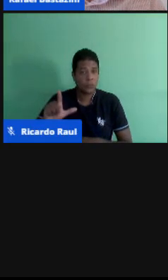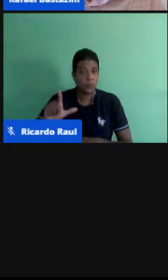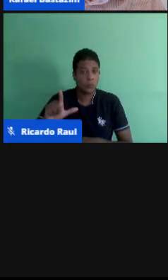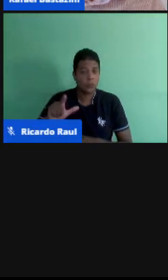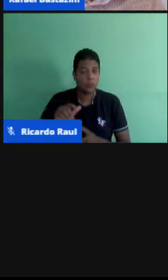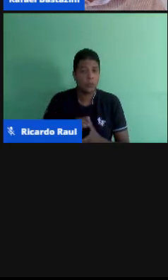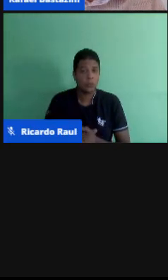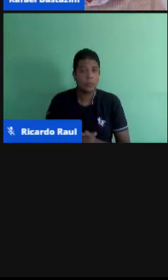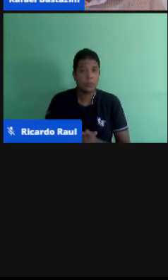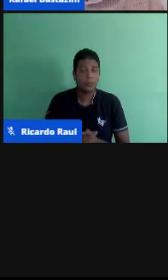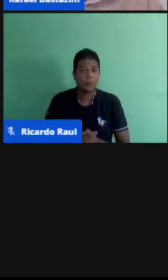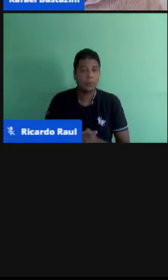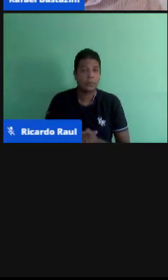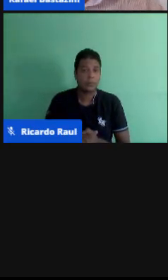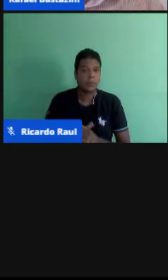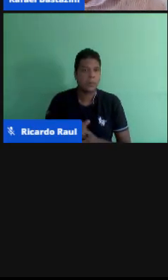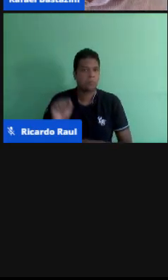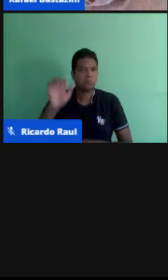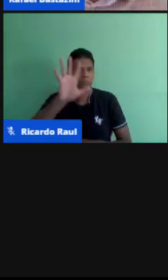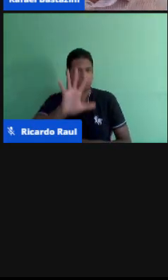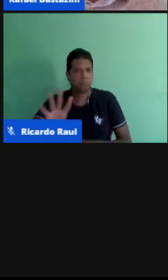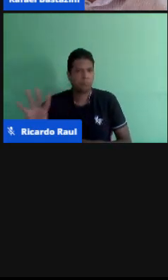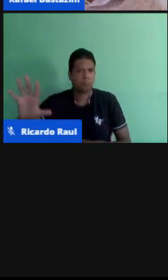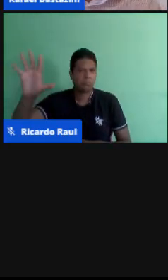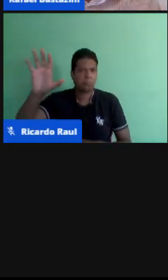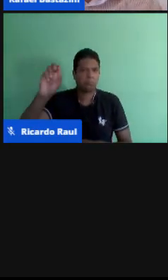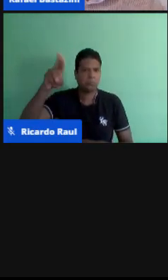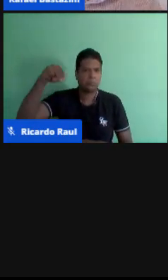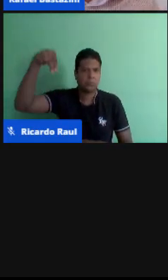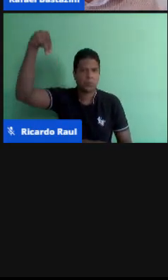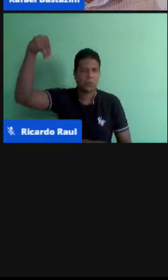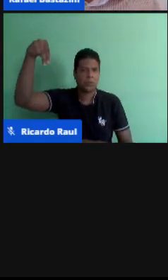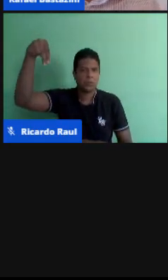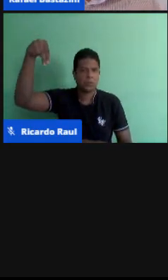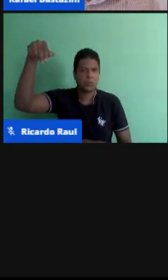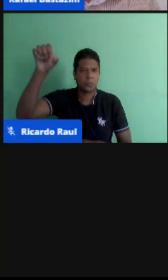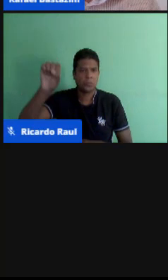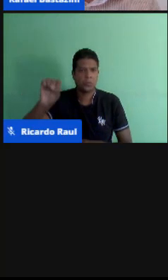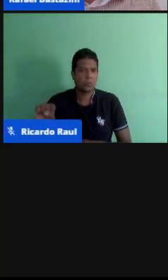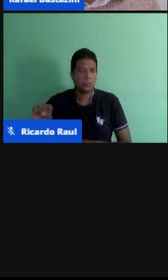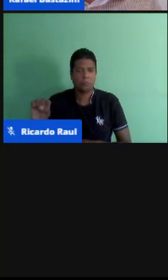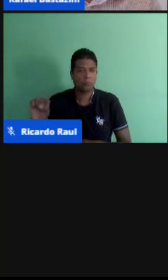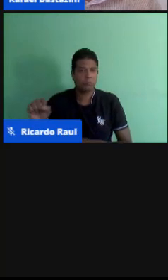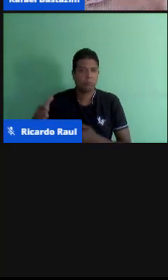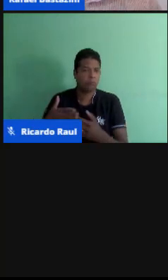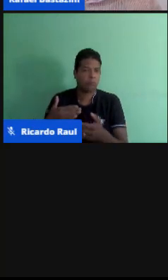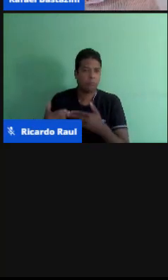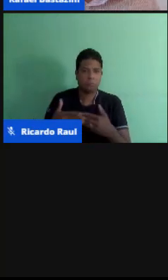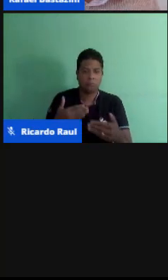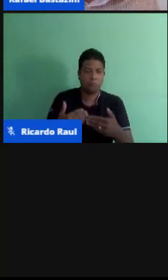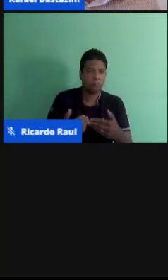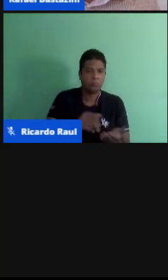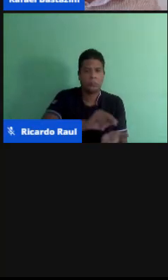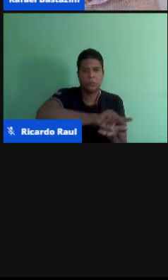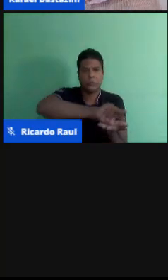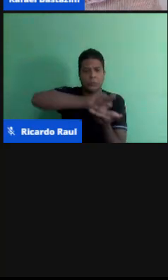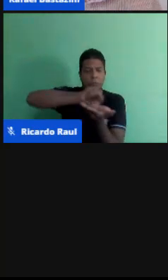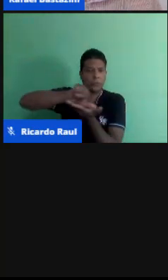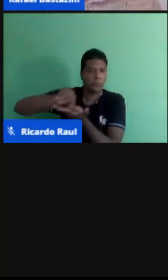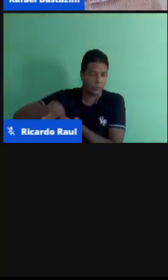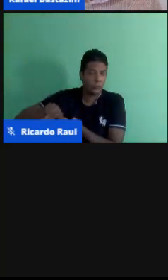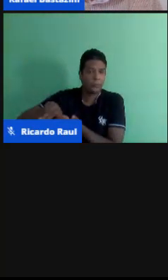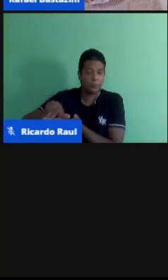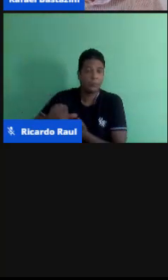dessa escala, ir para a escala nacional, ir para a região Nordeste, para a região Sudeste, enfim, as possibilidades são